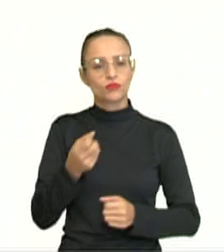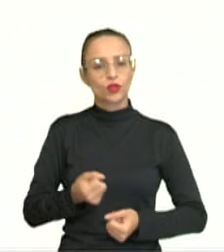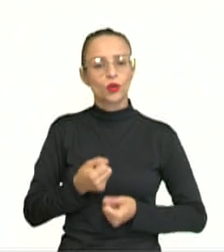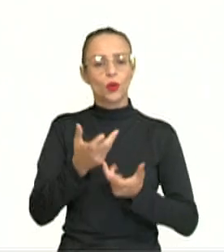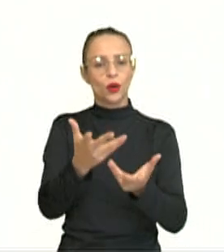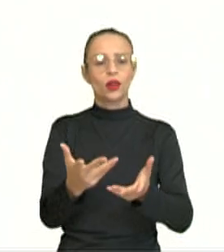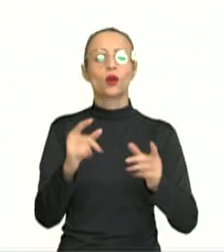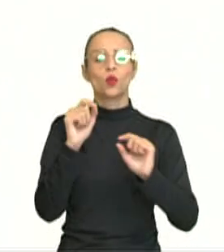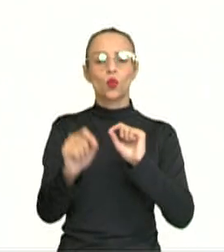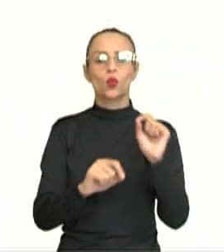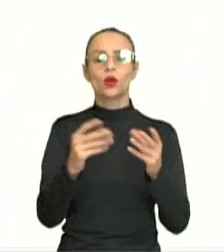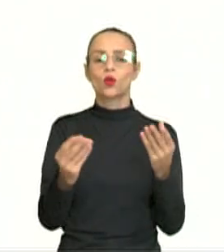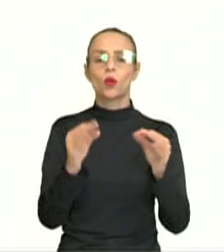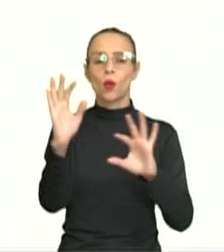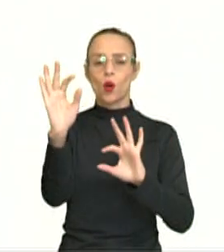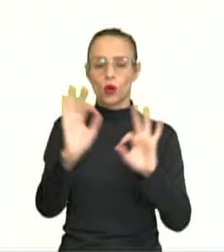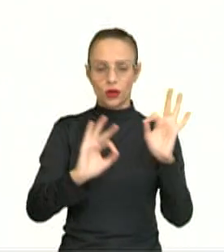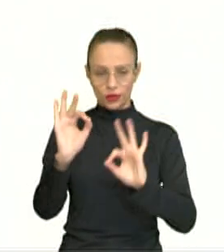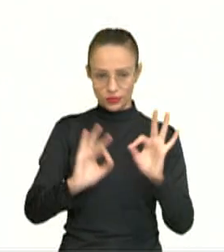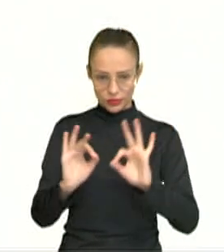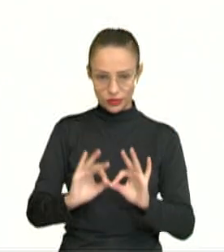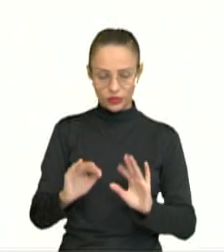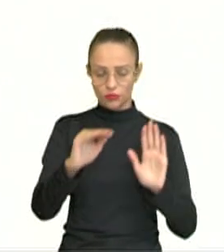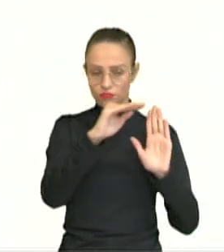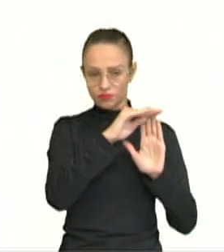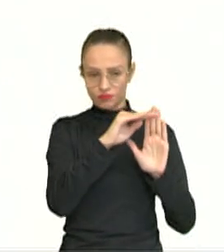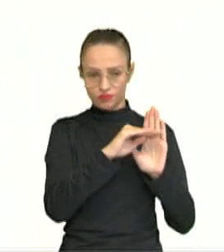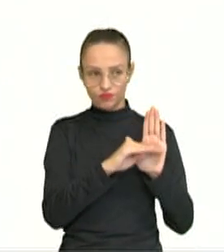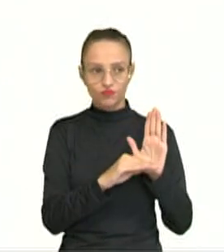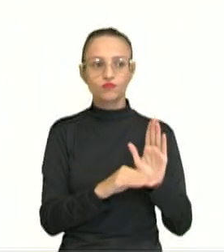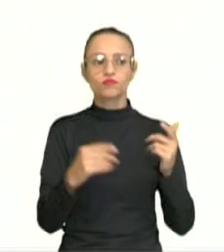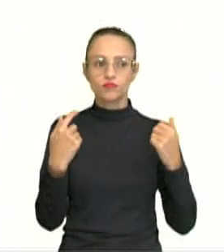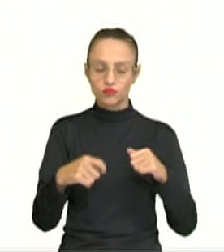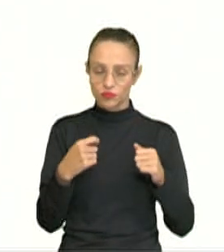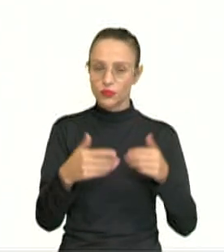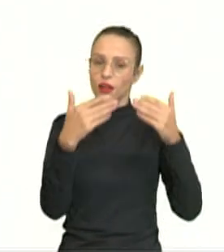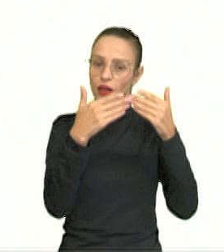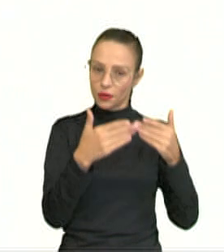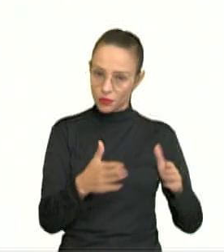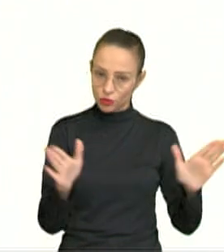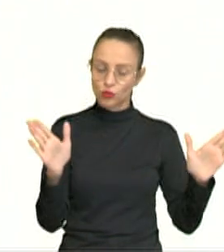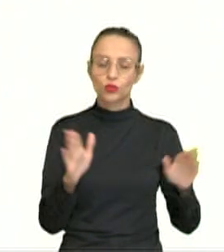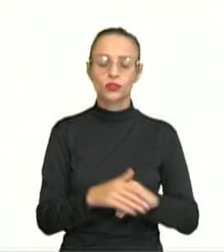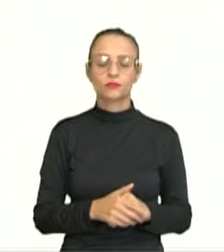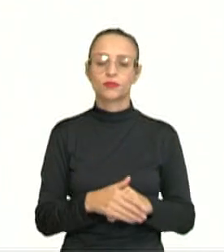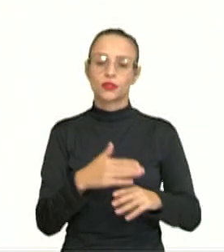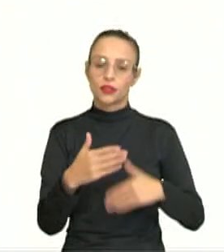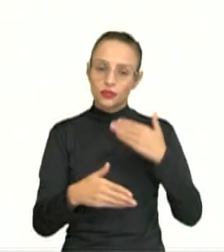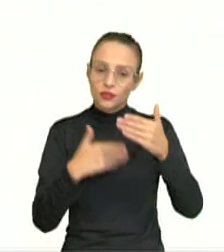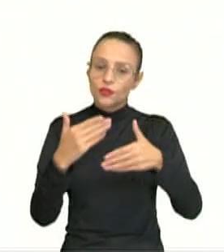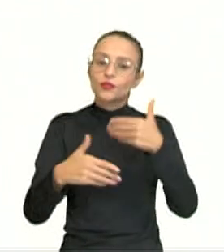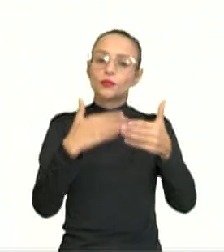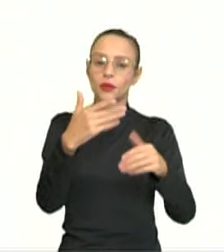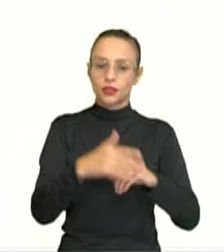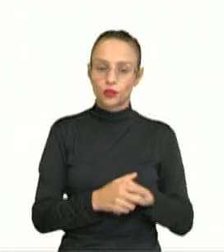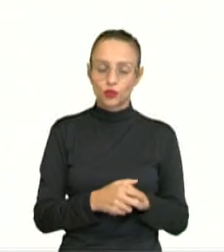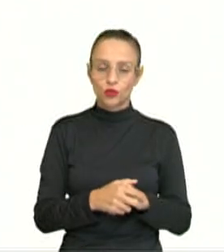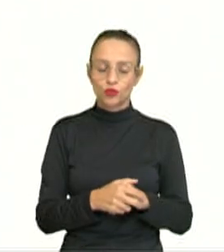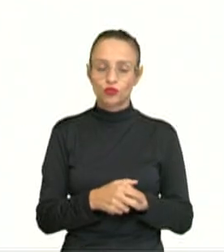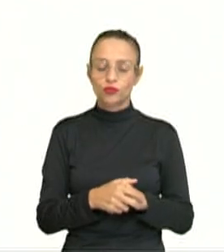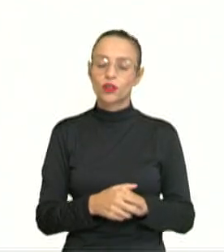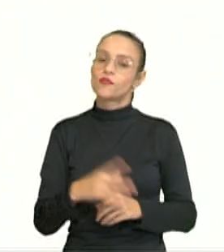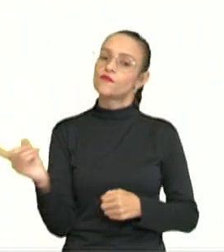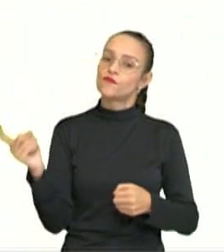ver como que seria a organização de uma apresentação oral. Ela precisa ter uma abertura, um desenvolvimento, recapitulação